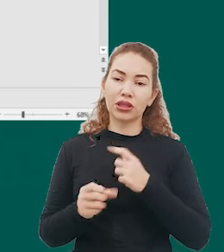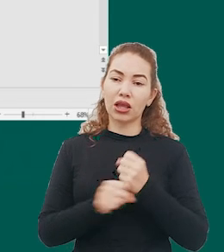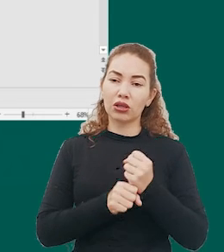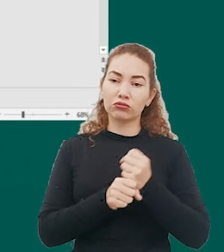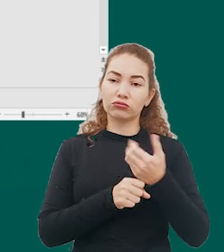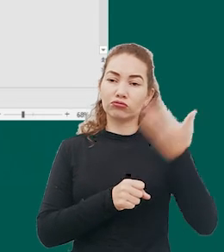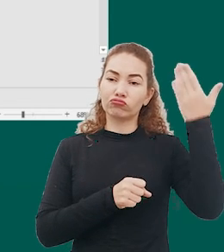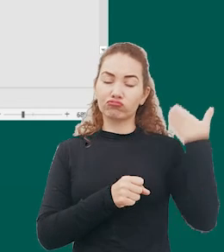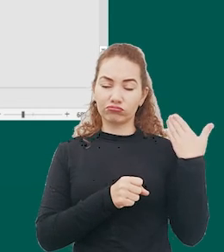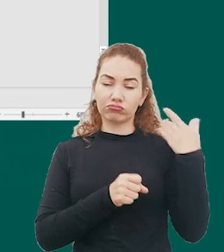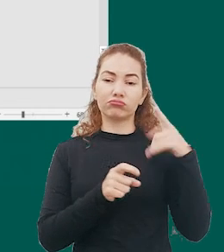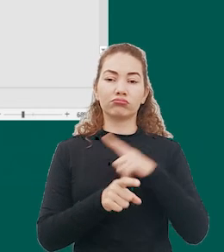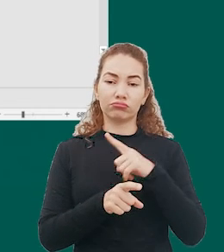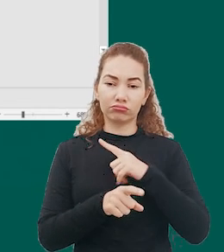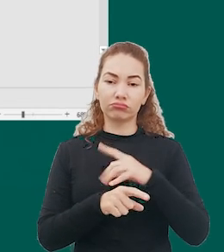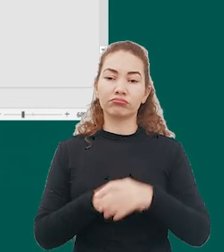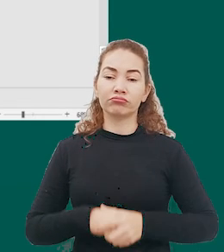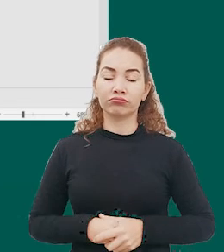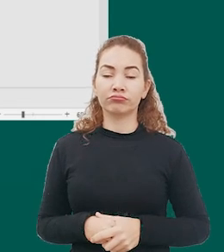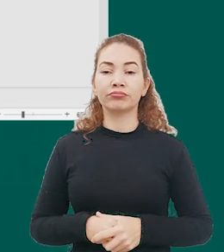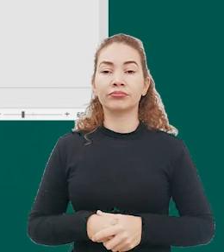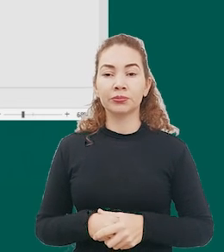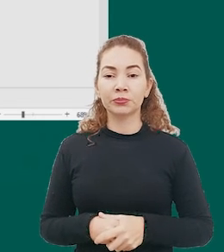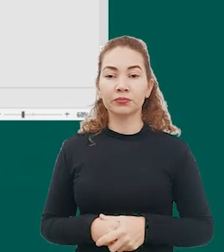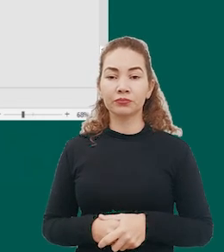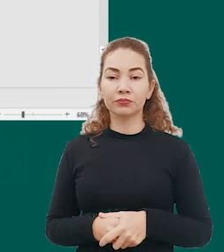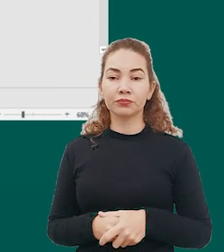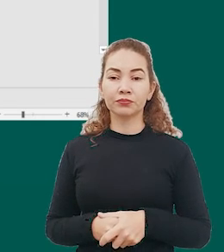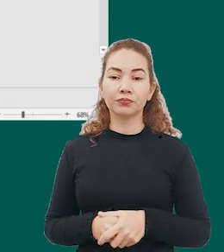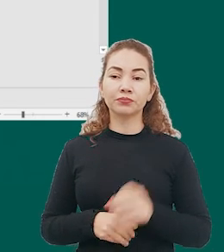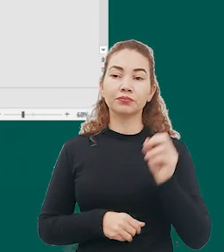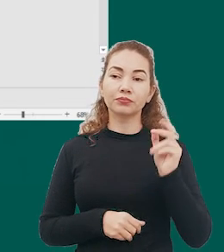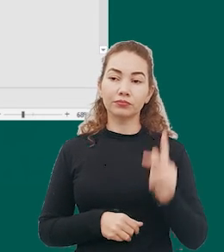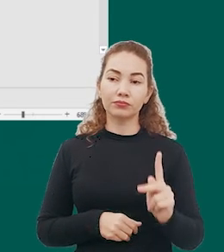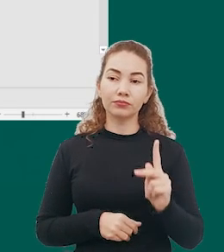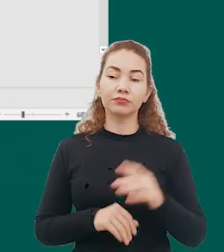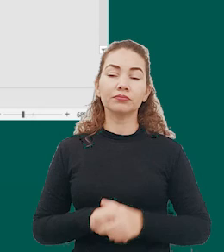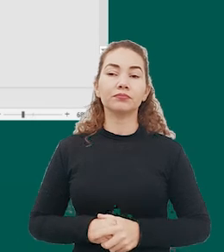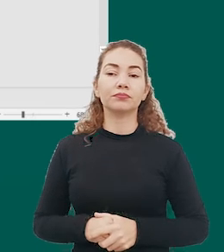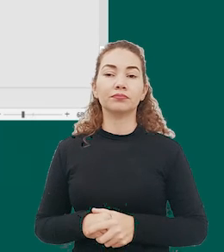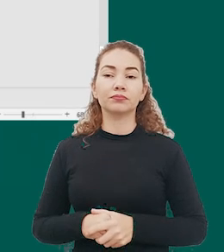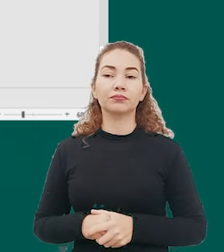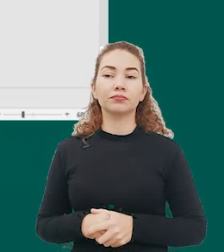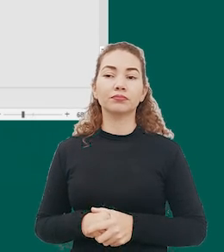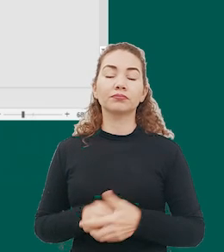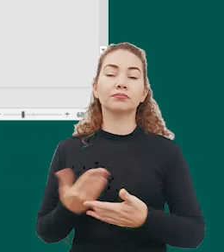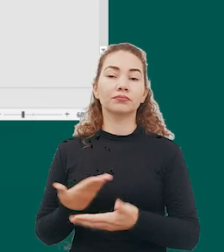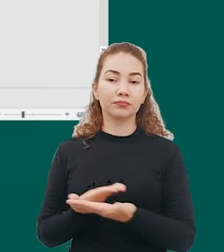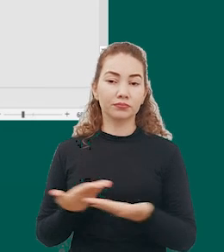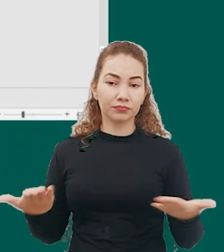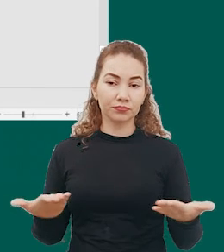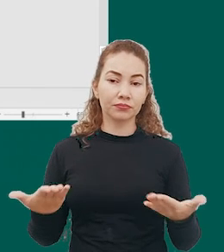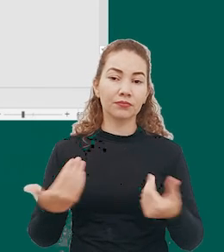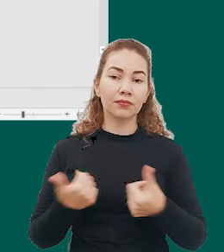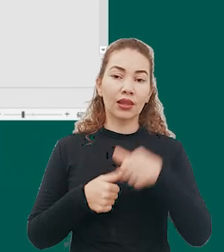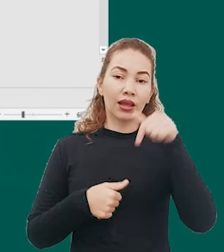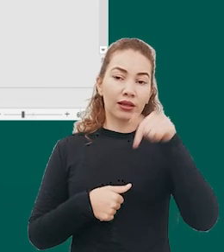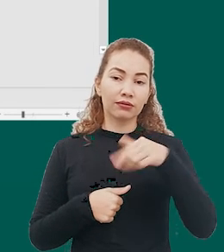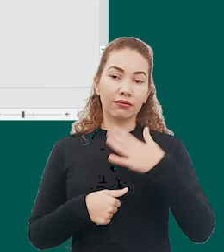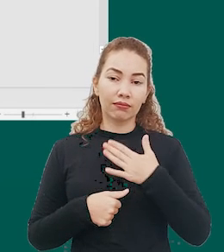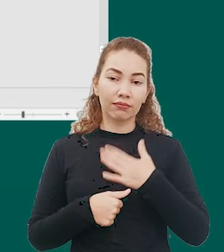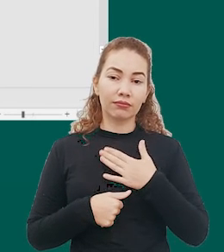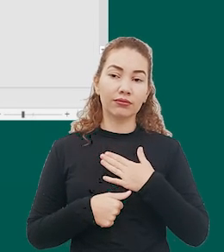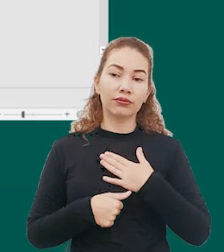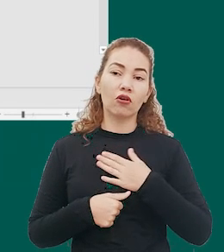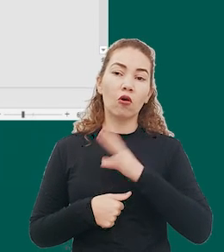anteriores também, certo? Ok. E, pessoal, deixo aqui o